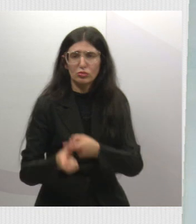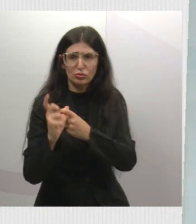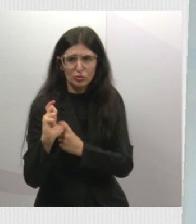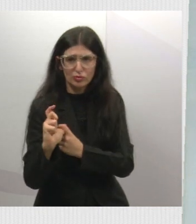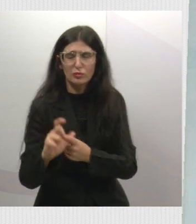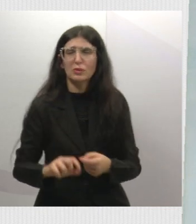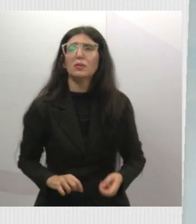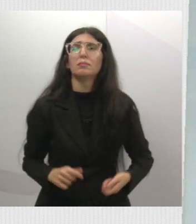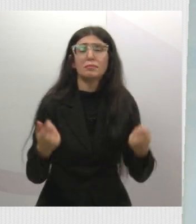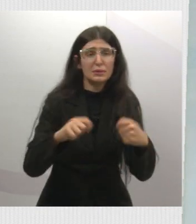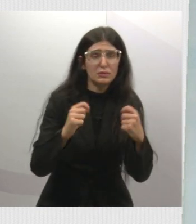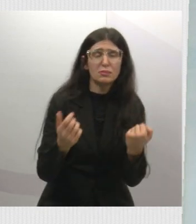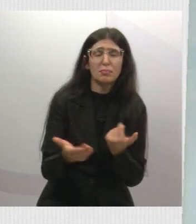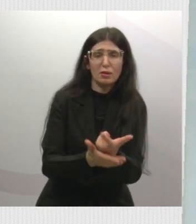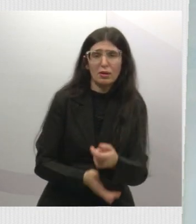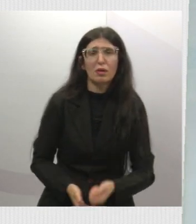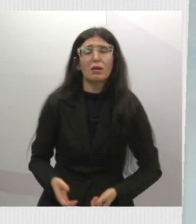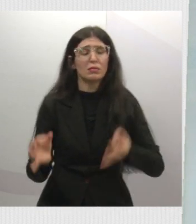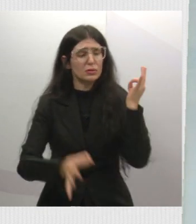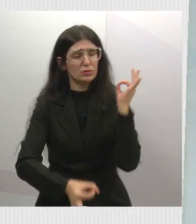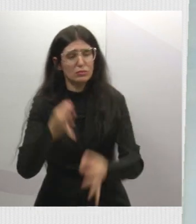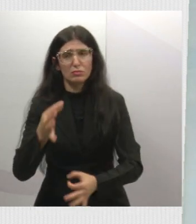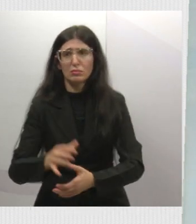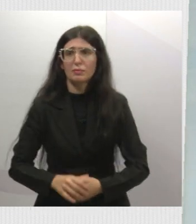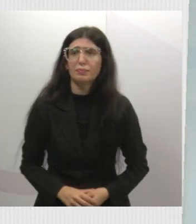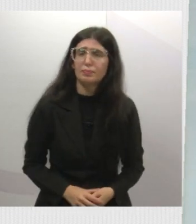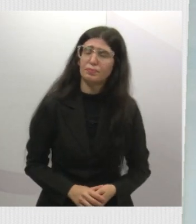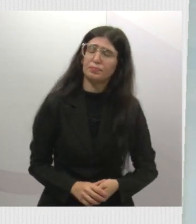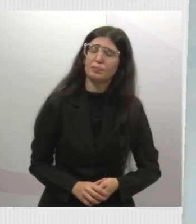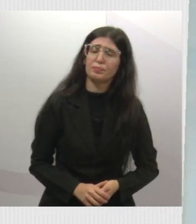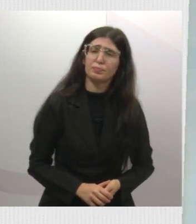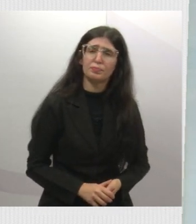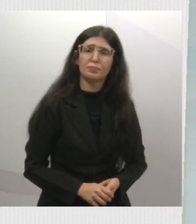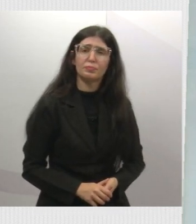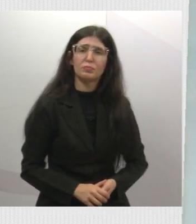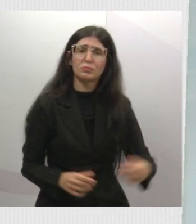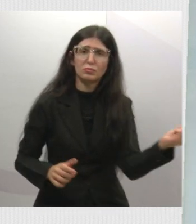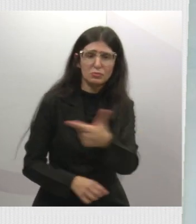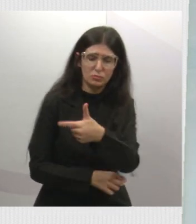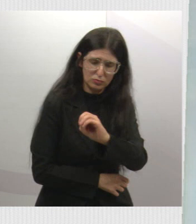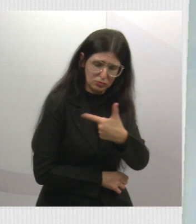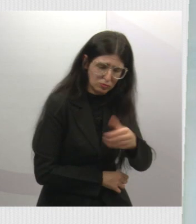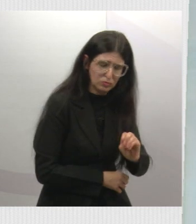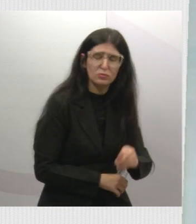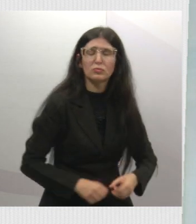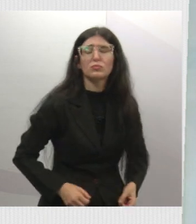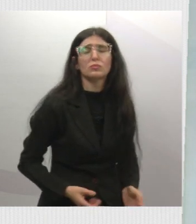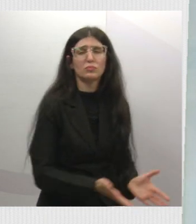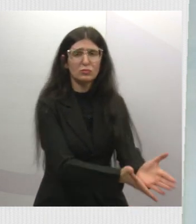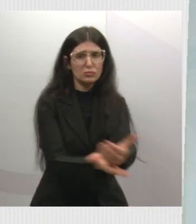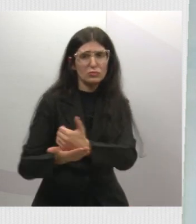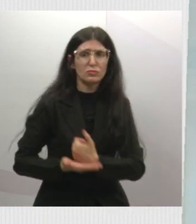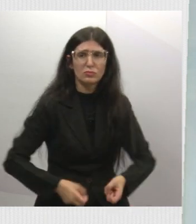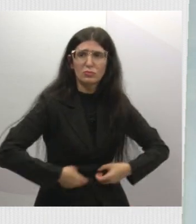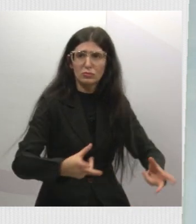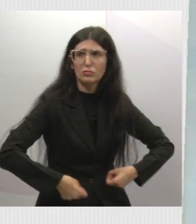precatórios. Uma meta orçada para 2020 de despesas de